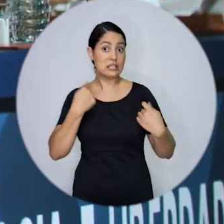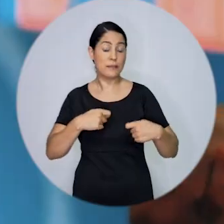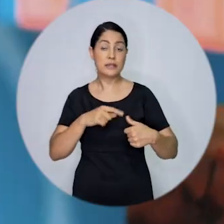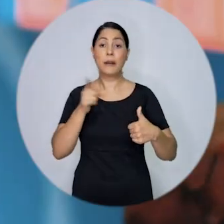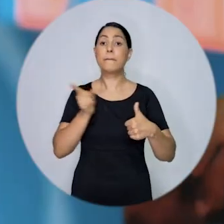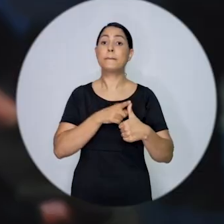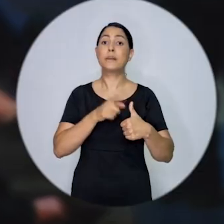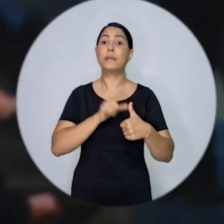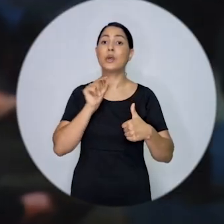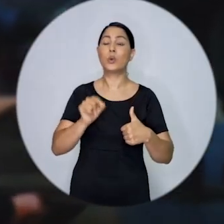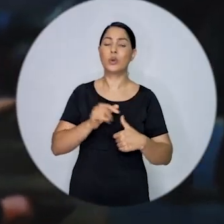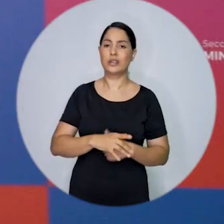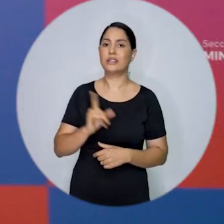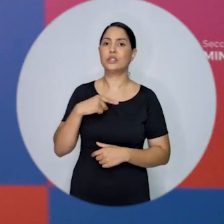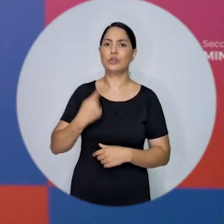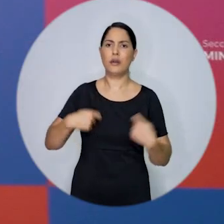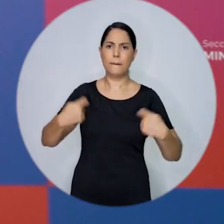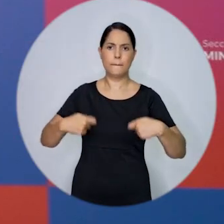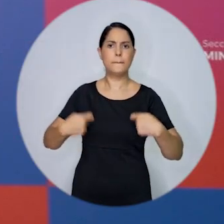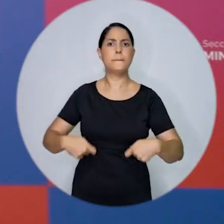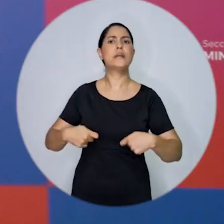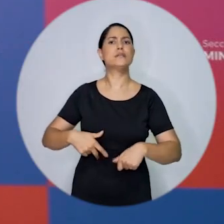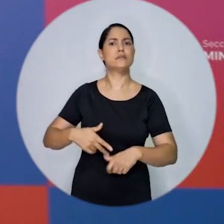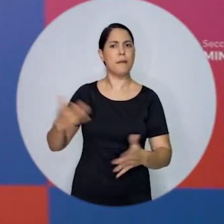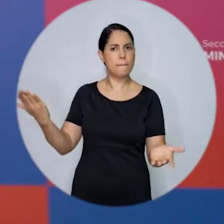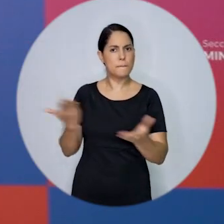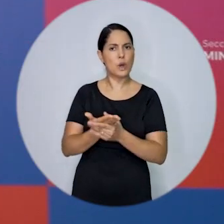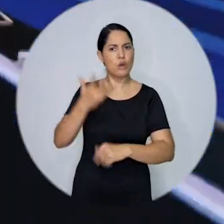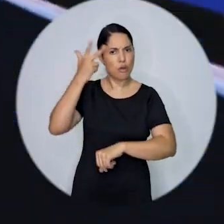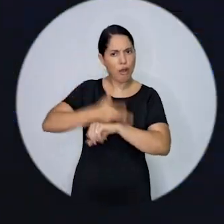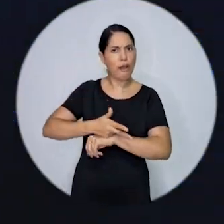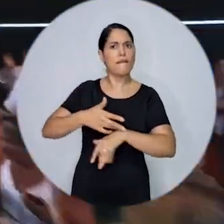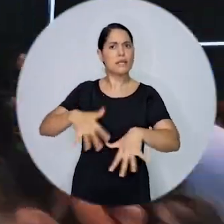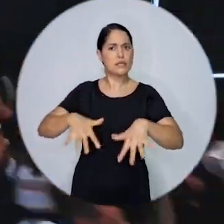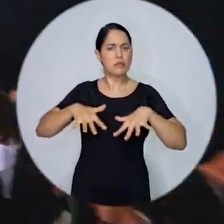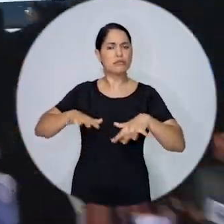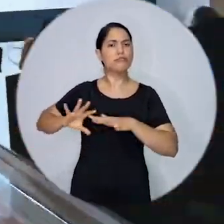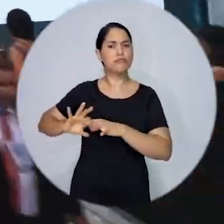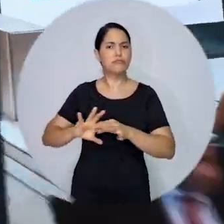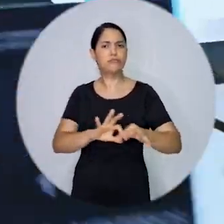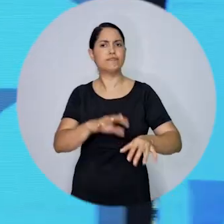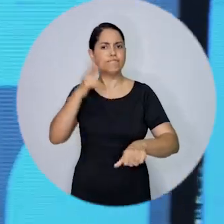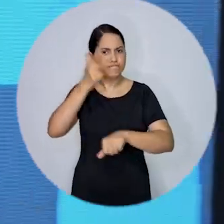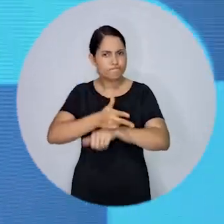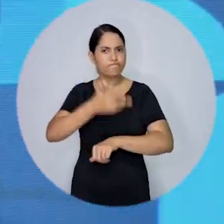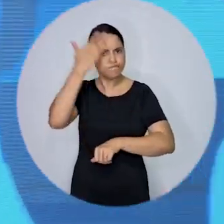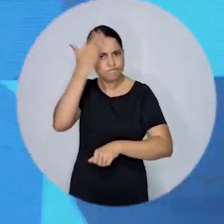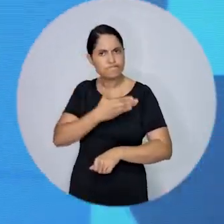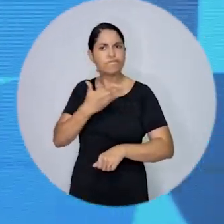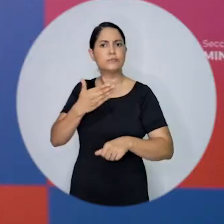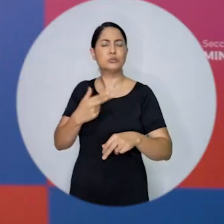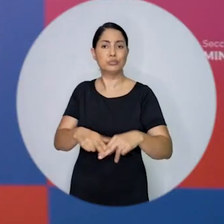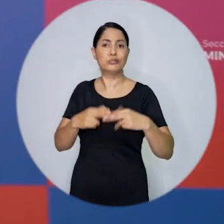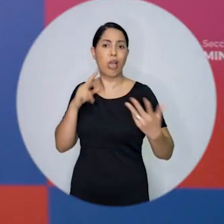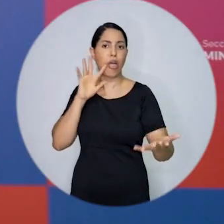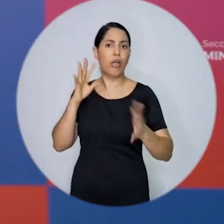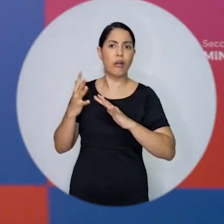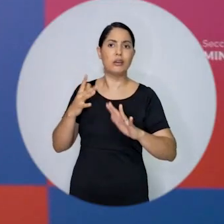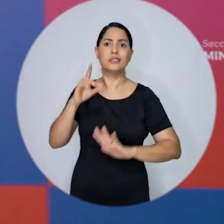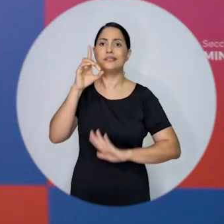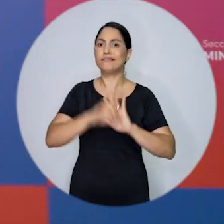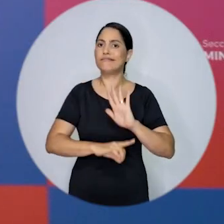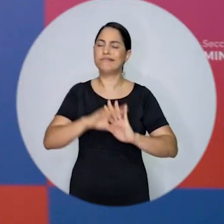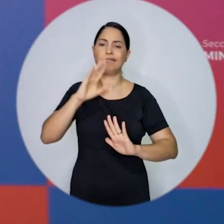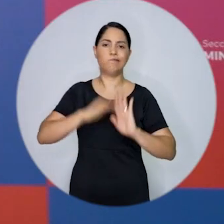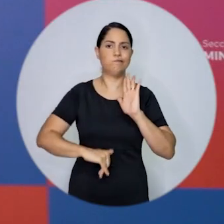atenção. Primeiro, a nossa luta por trazer gravação dos atos processuais, que tem desnudado e trazido à baila